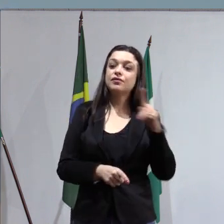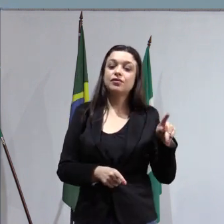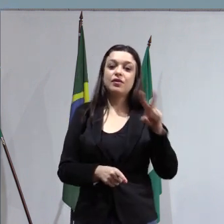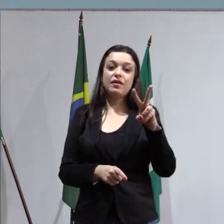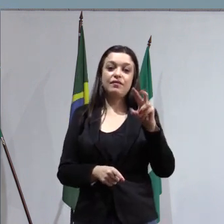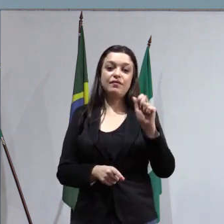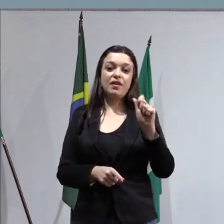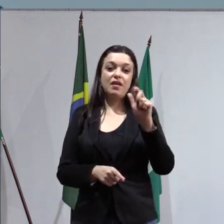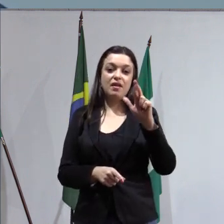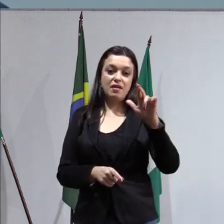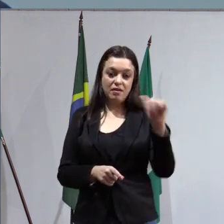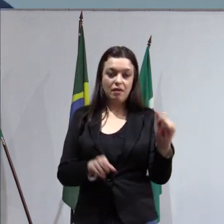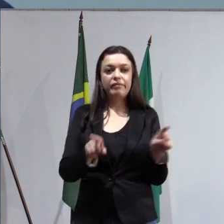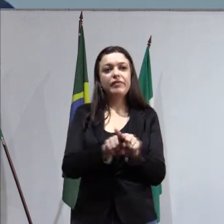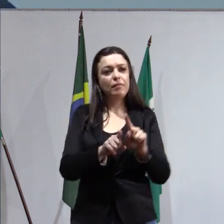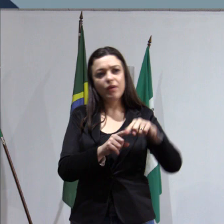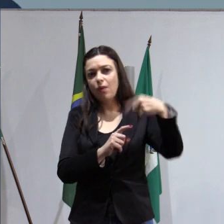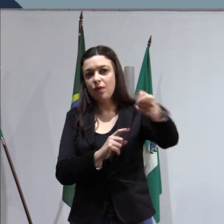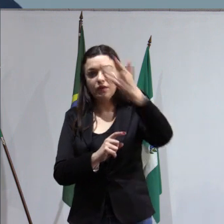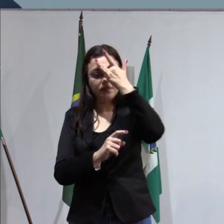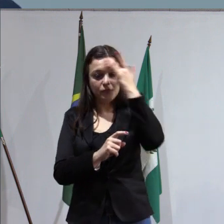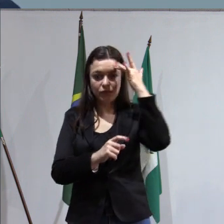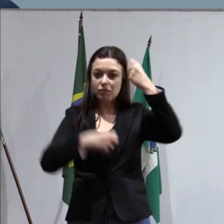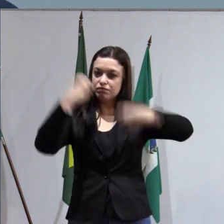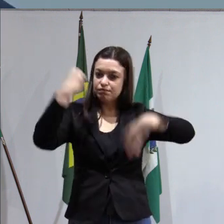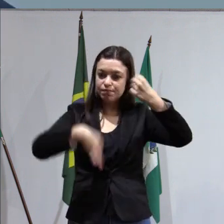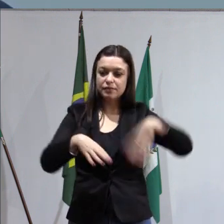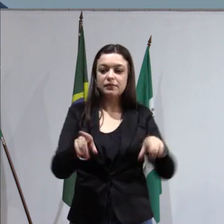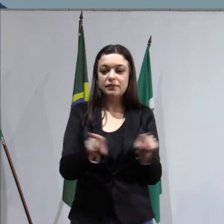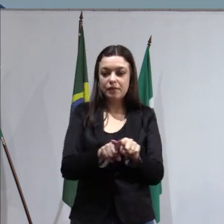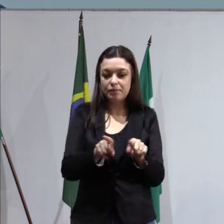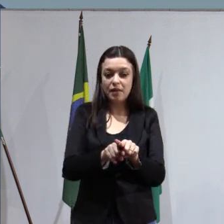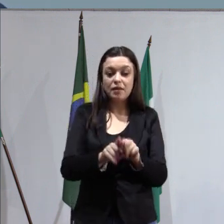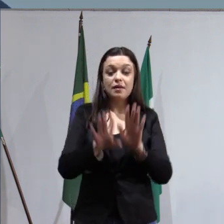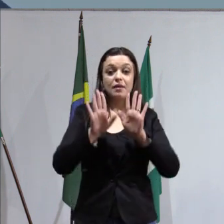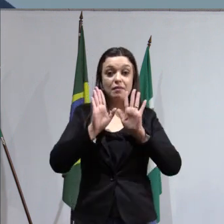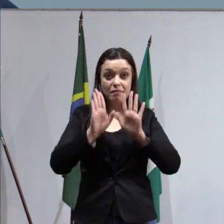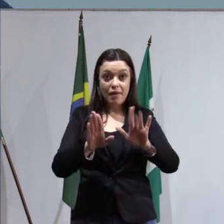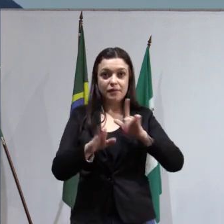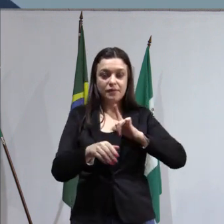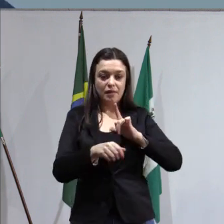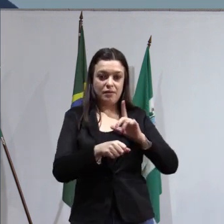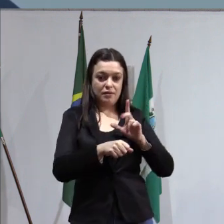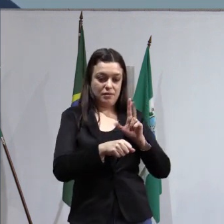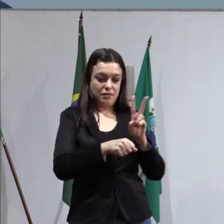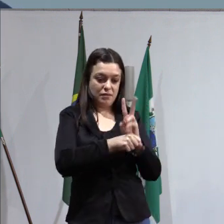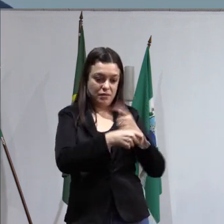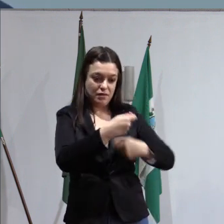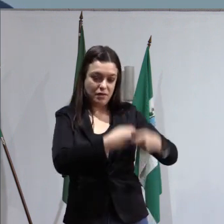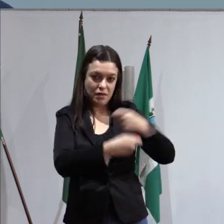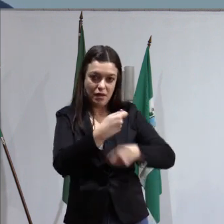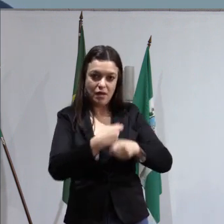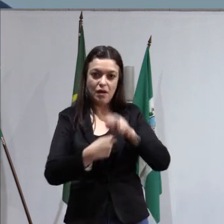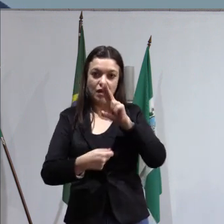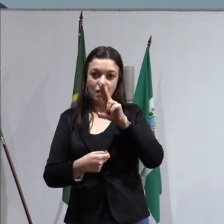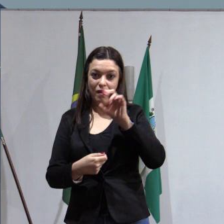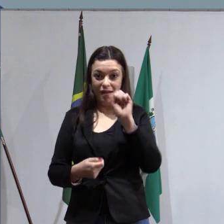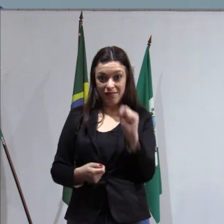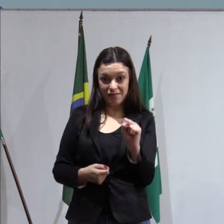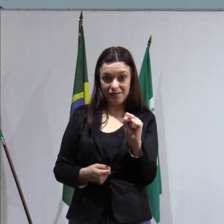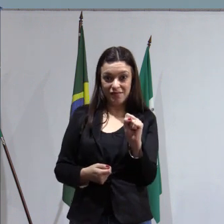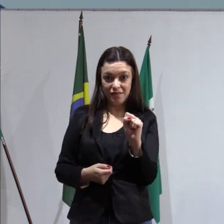informação e outras falas que vieram na sequência. Mas você fazer a gestão com uma OS fica